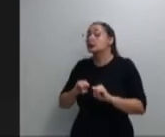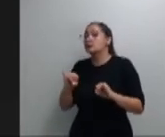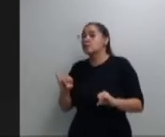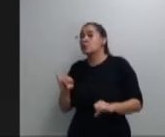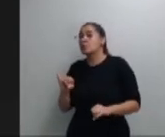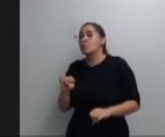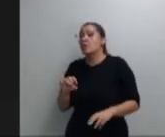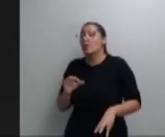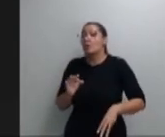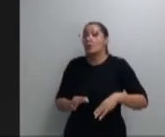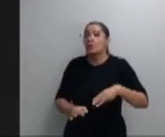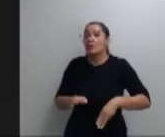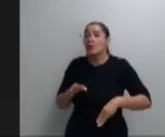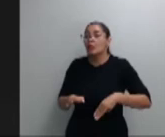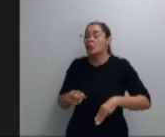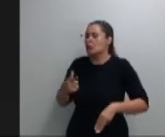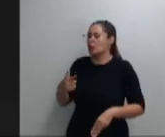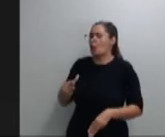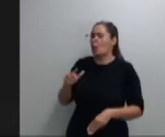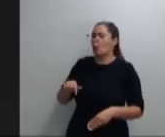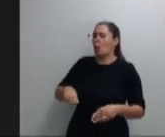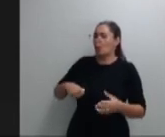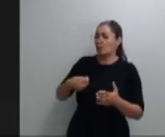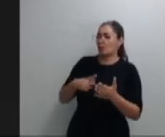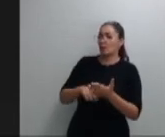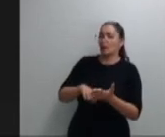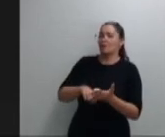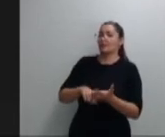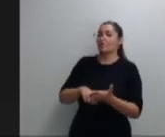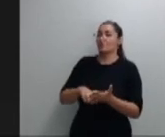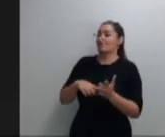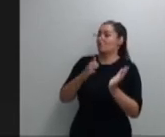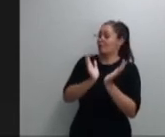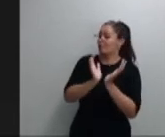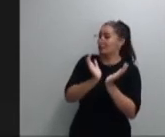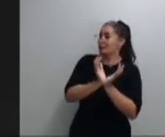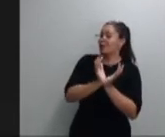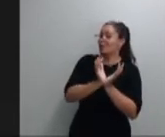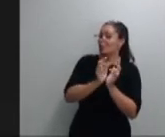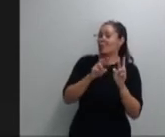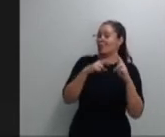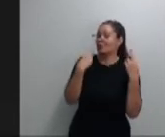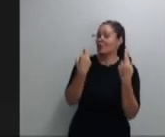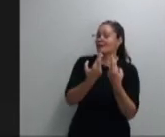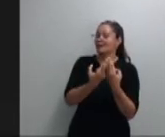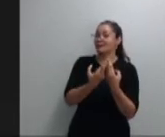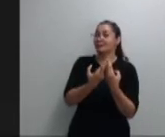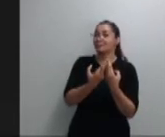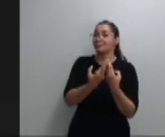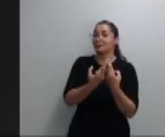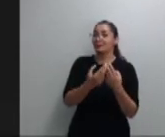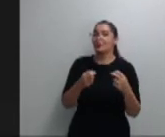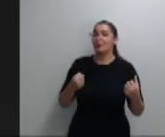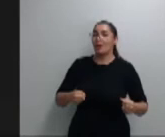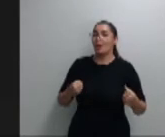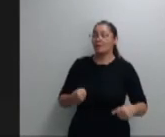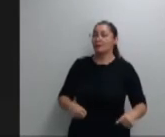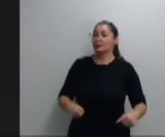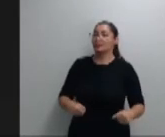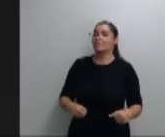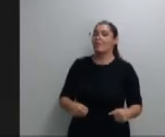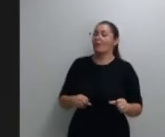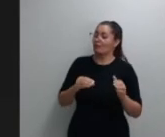Napoleão for cumprir a promessa ele diz que vai trazer na próxima sessão então sendo próxima sessão não precisa pautar ou seja é